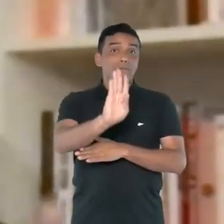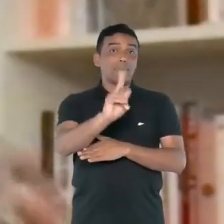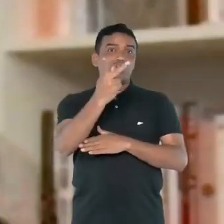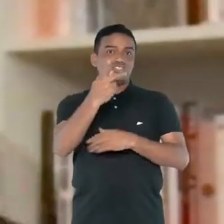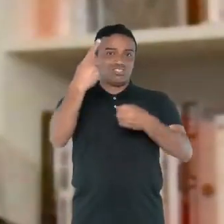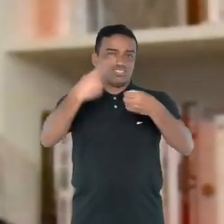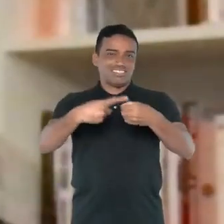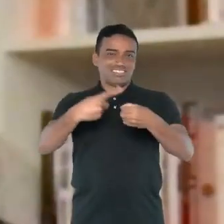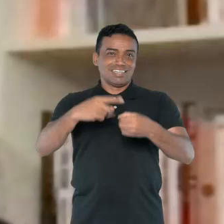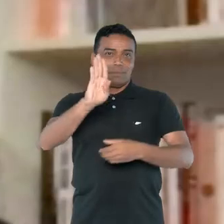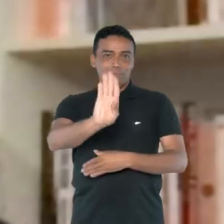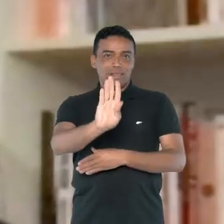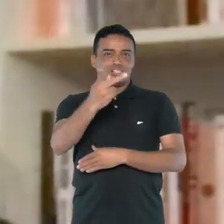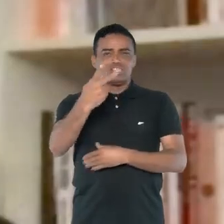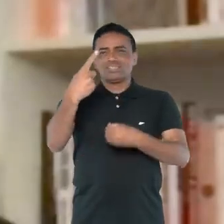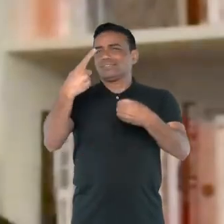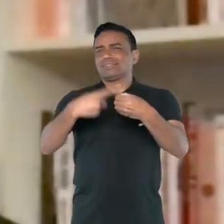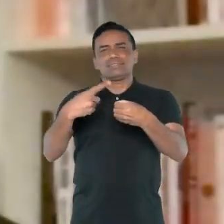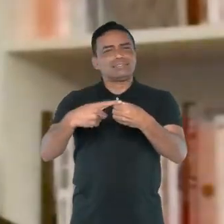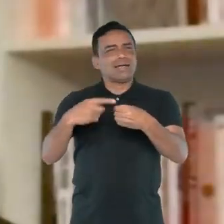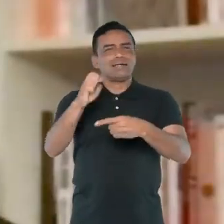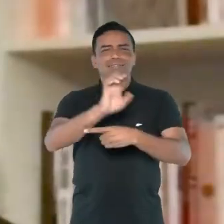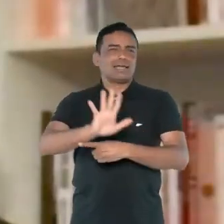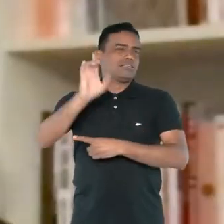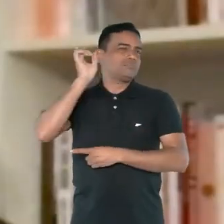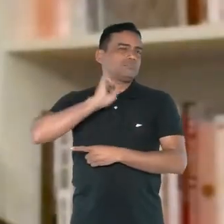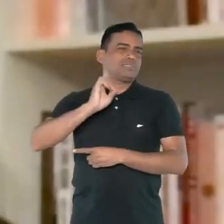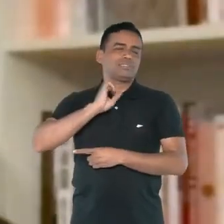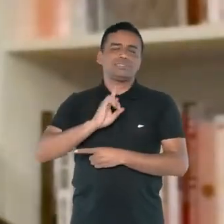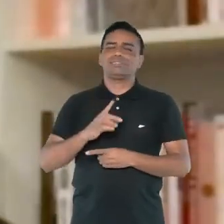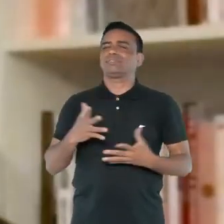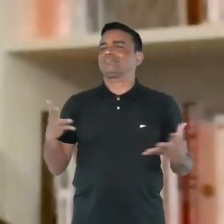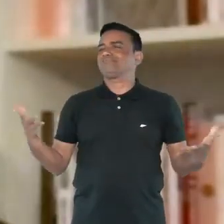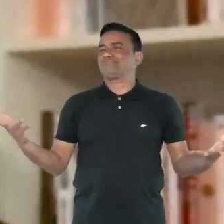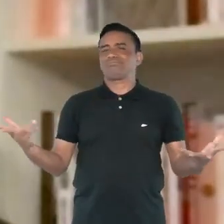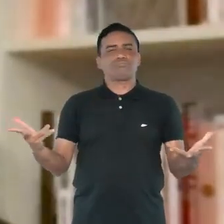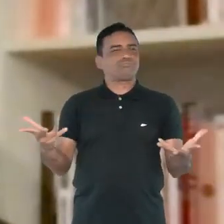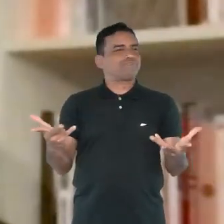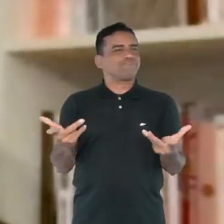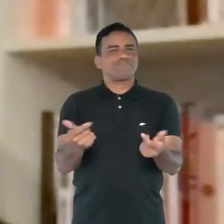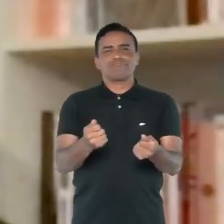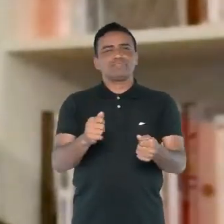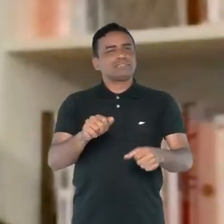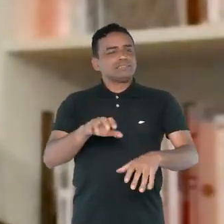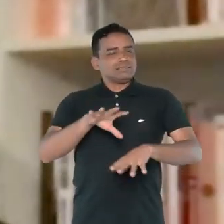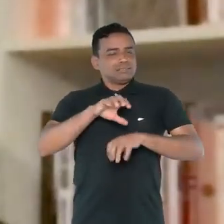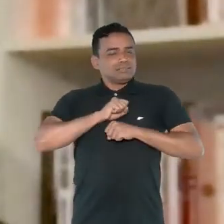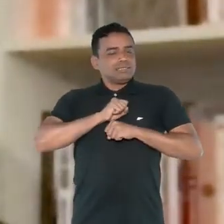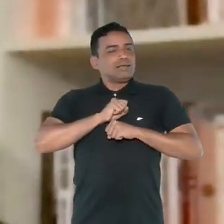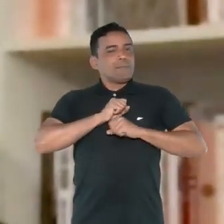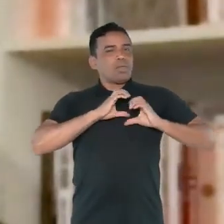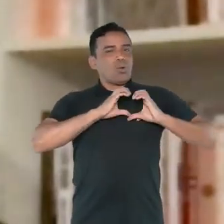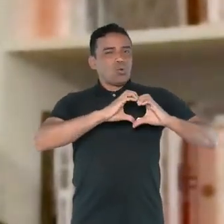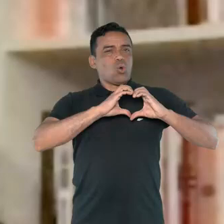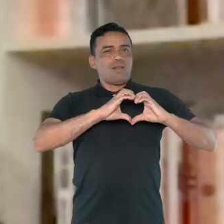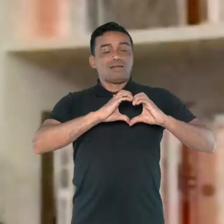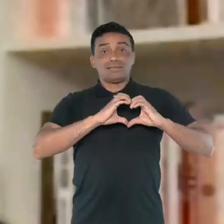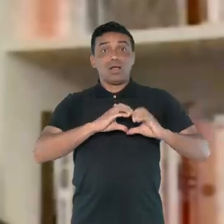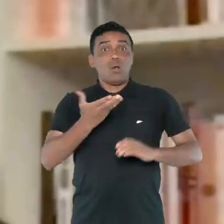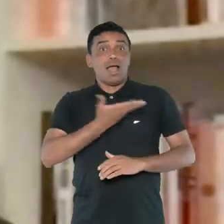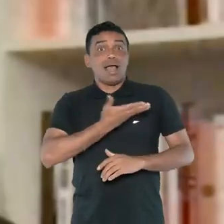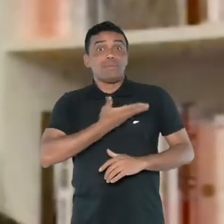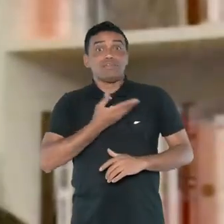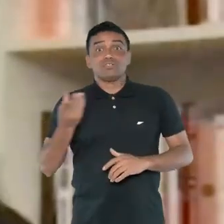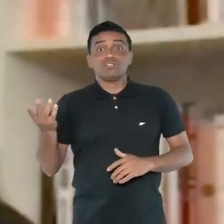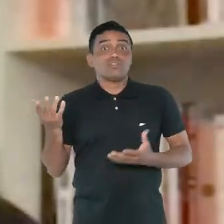Brasil foi a Belo Horizonte e é uma cidade e um estado que, pronto, está sempre também muito no meu